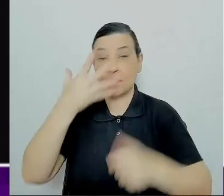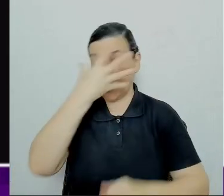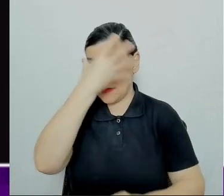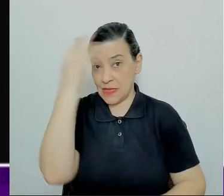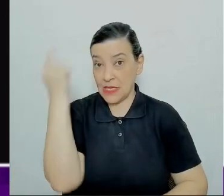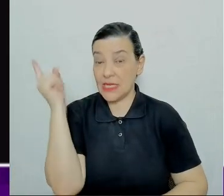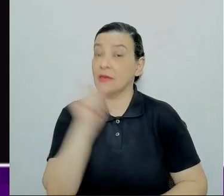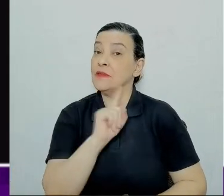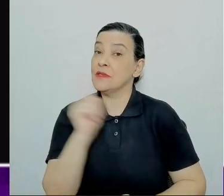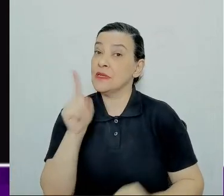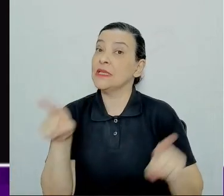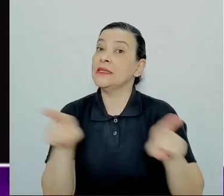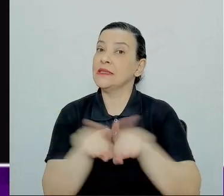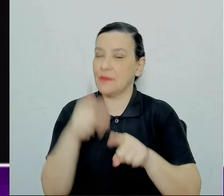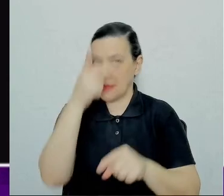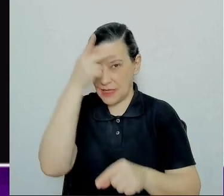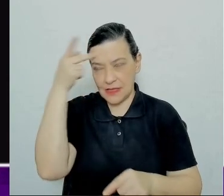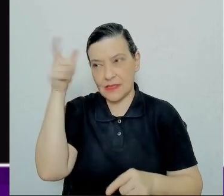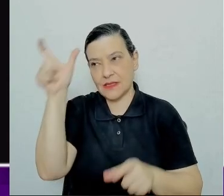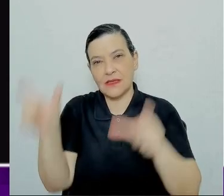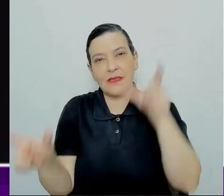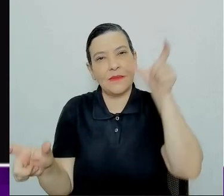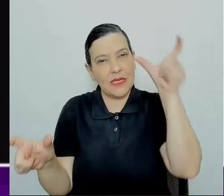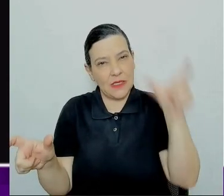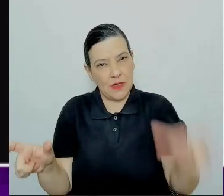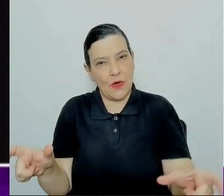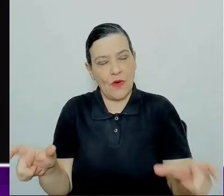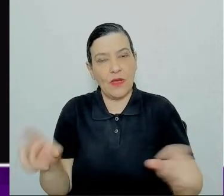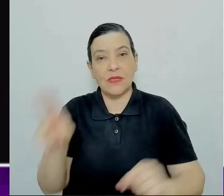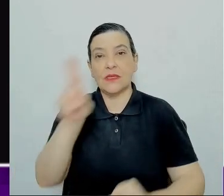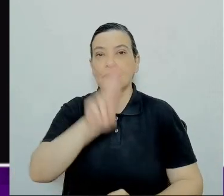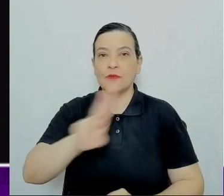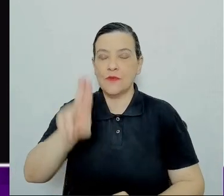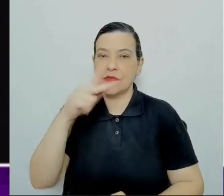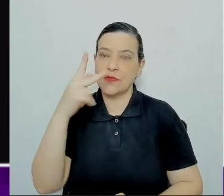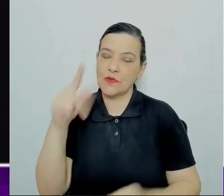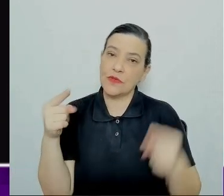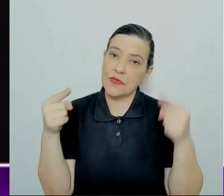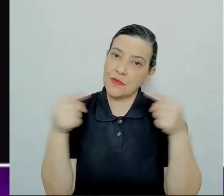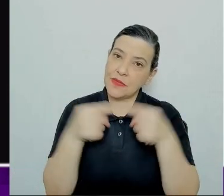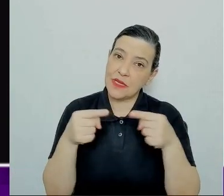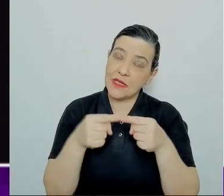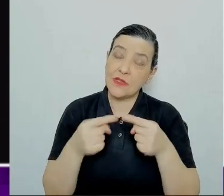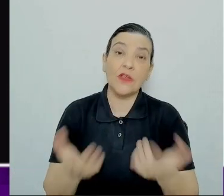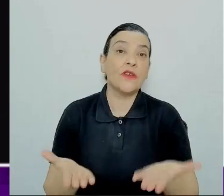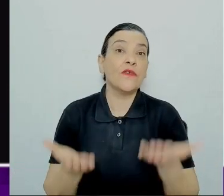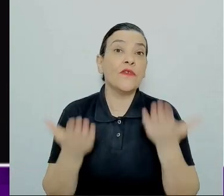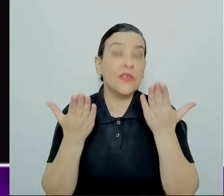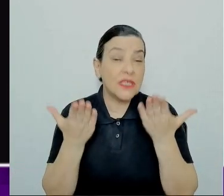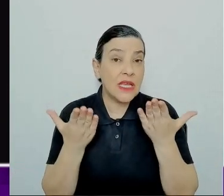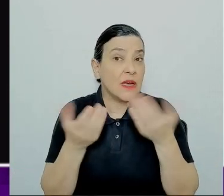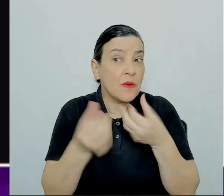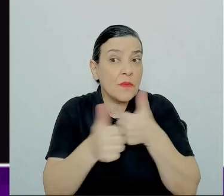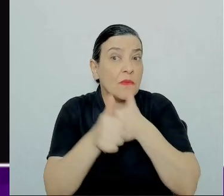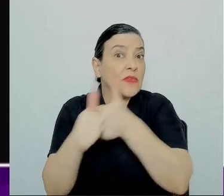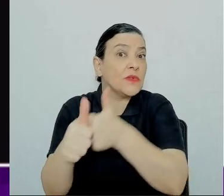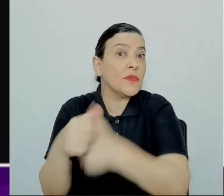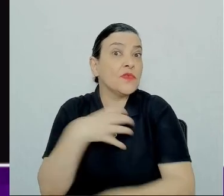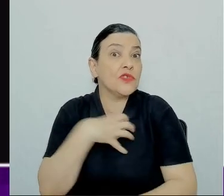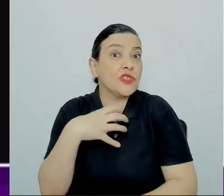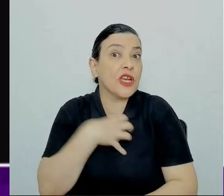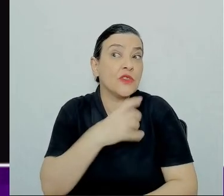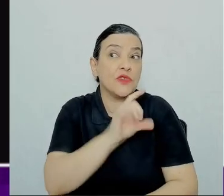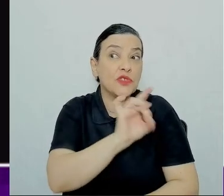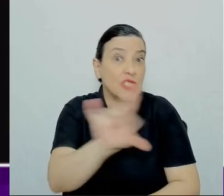também para as pessoas que usam as suas aplicações. Como você está monitorando esse comportamento? Será que